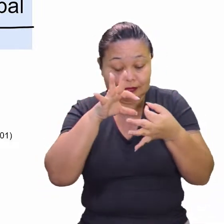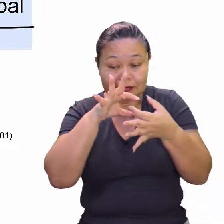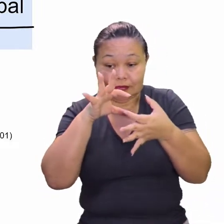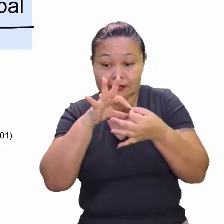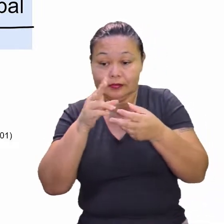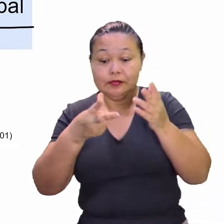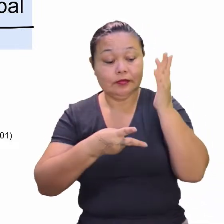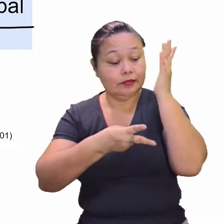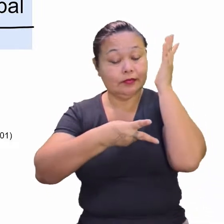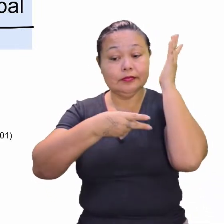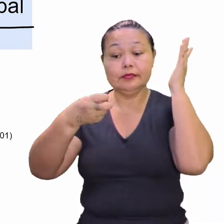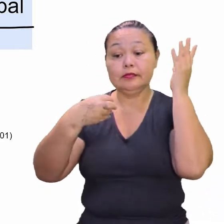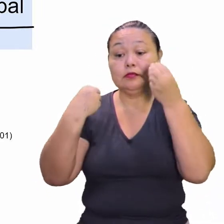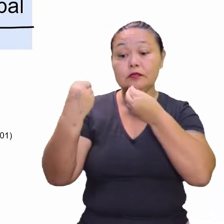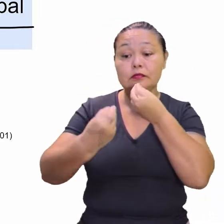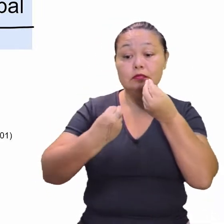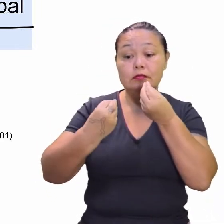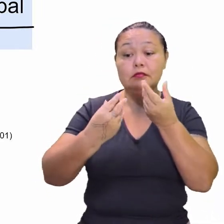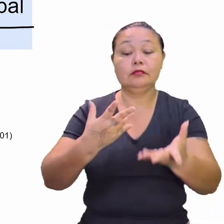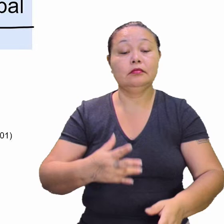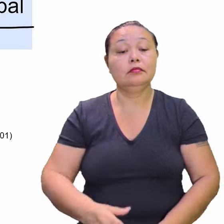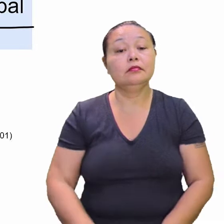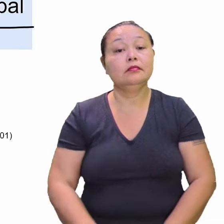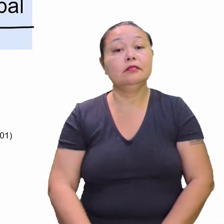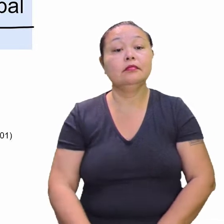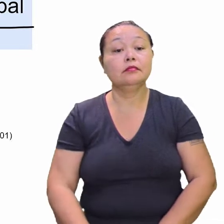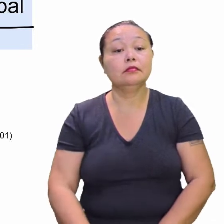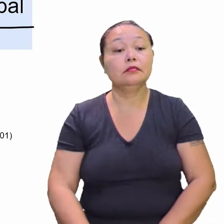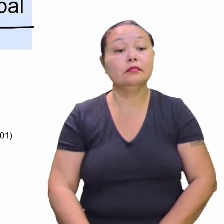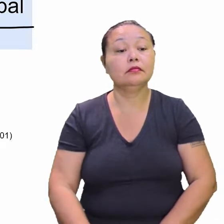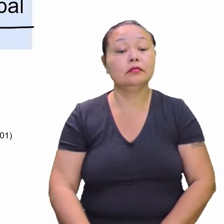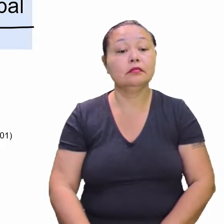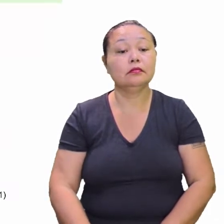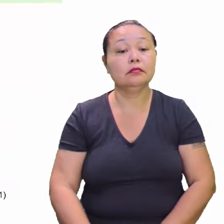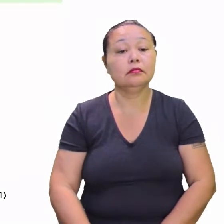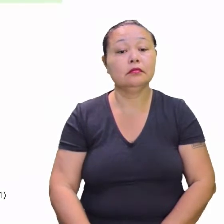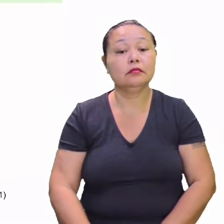de extração. Exato. Vamos lá?